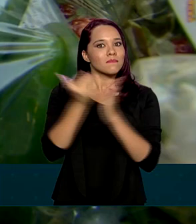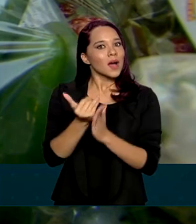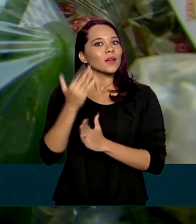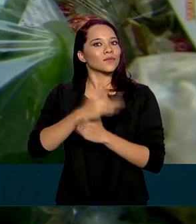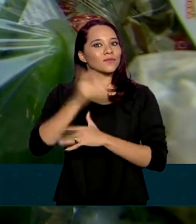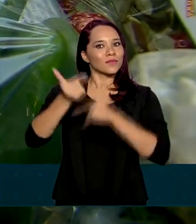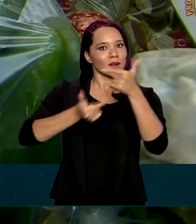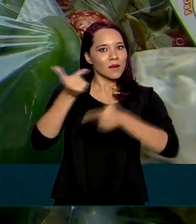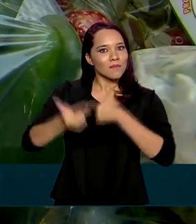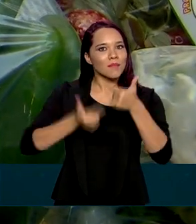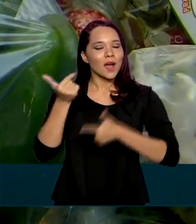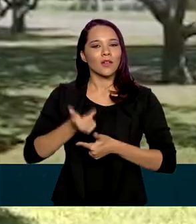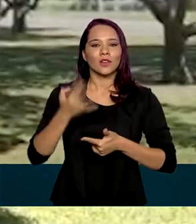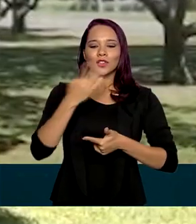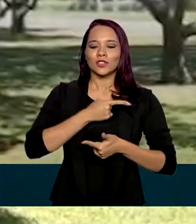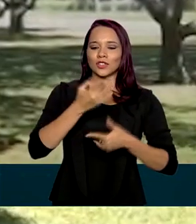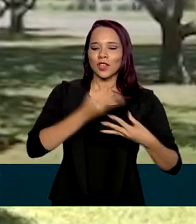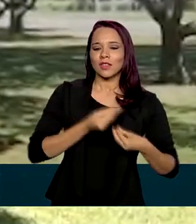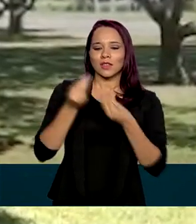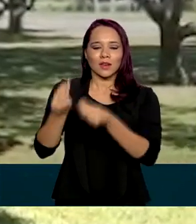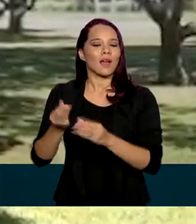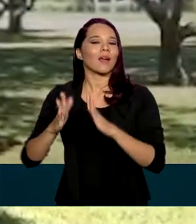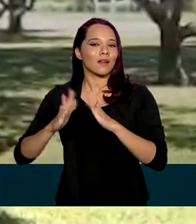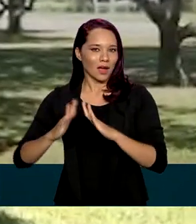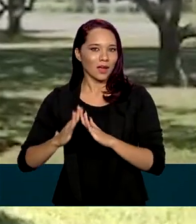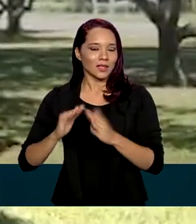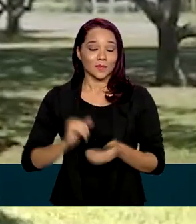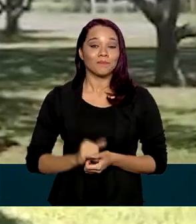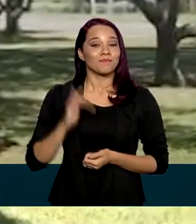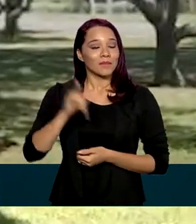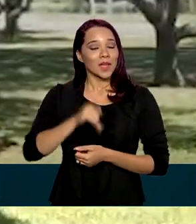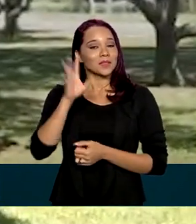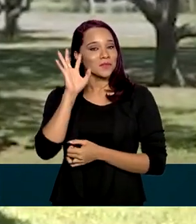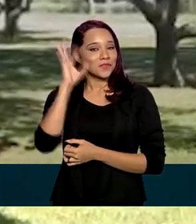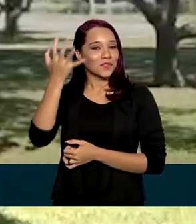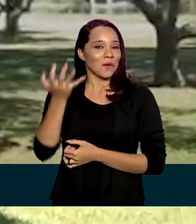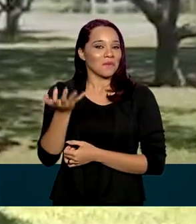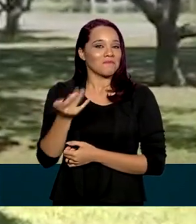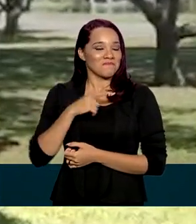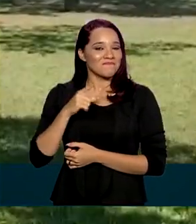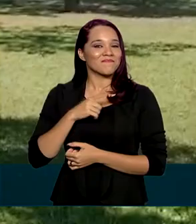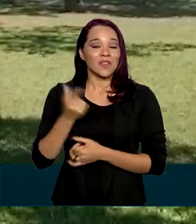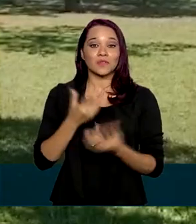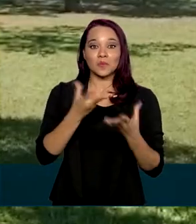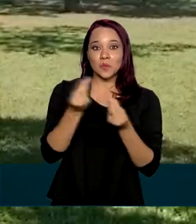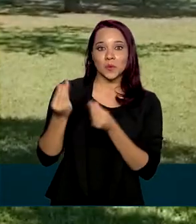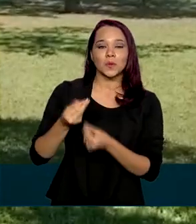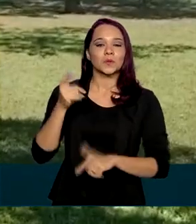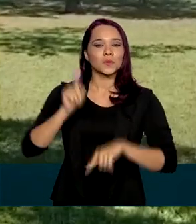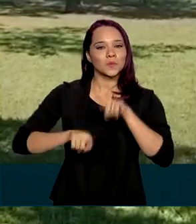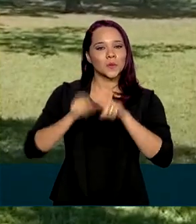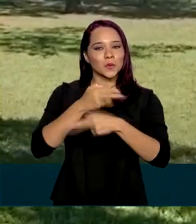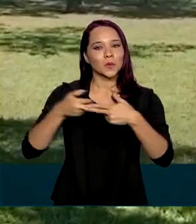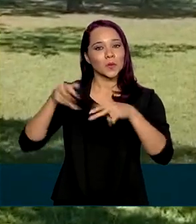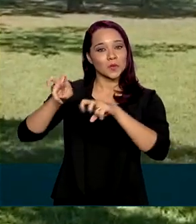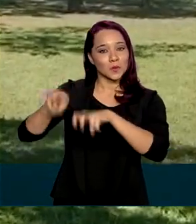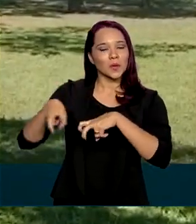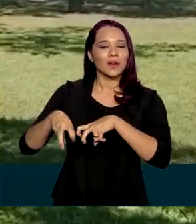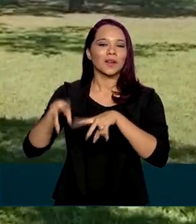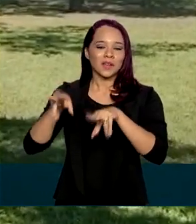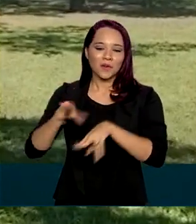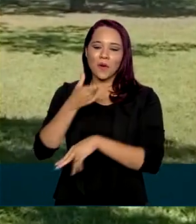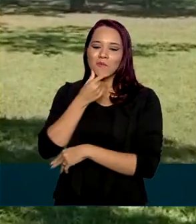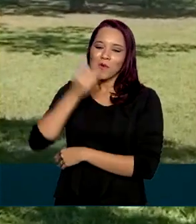serviço de teleentregas. Essa foi a solução encontrada por muitos produtores rurais, como a